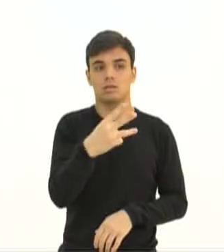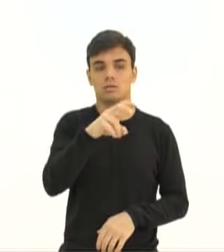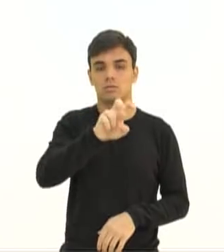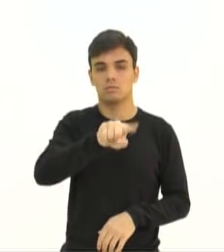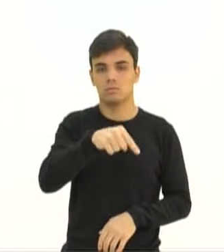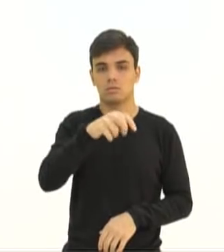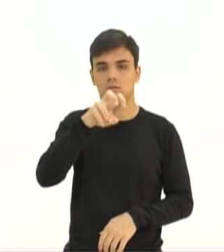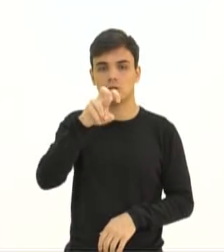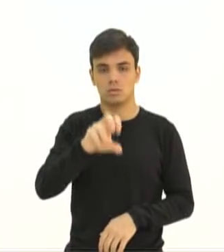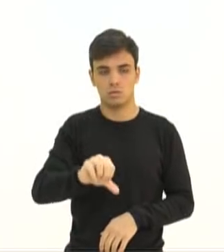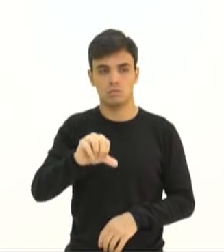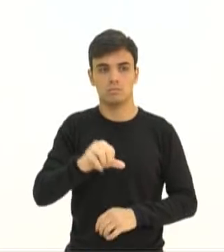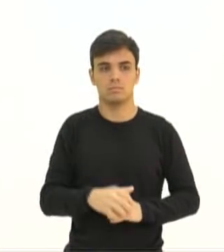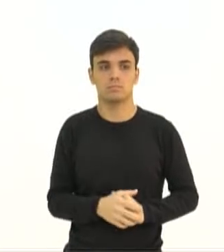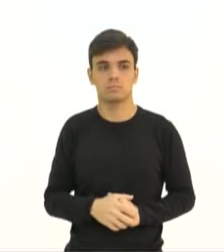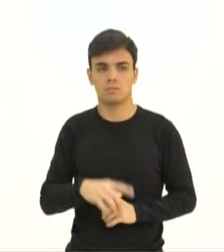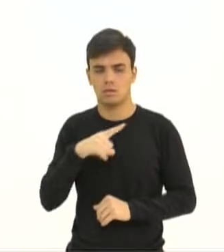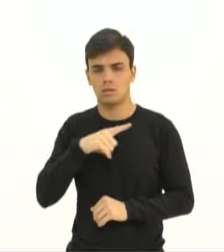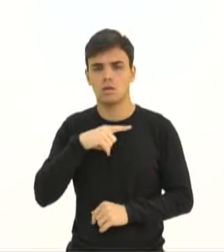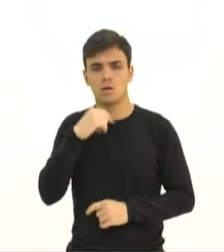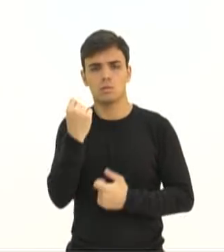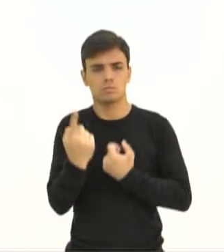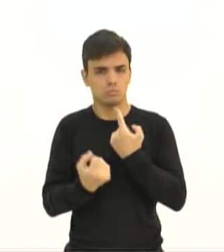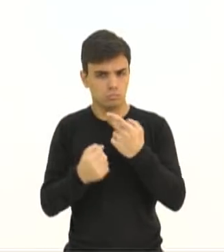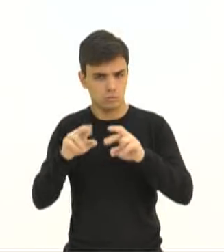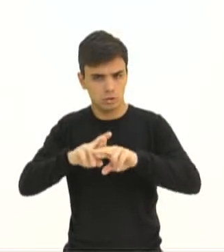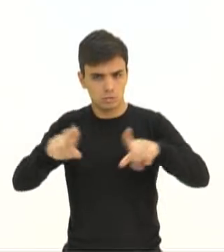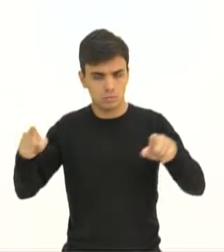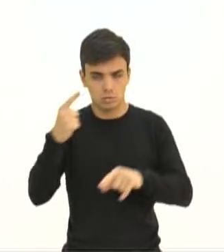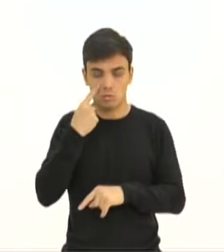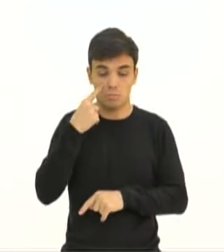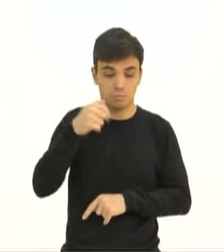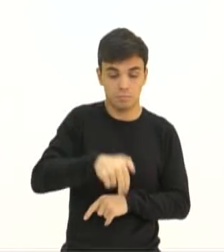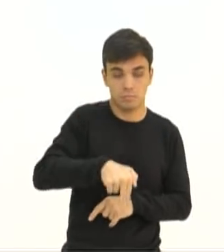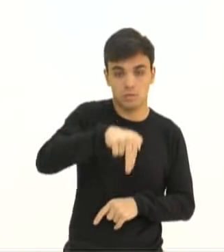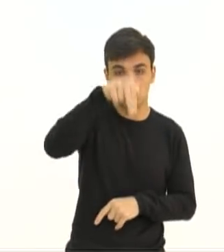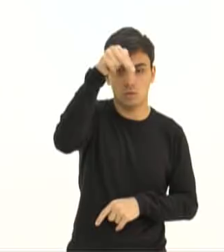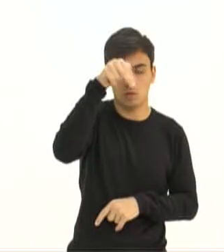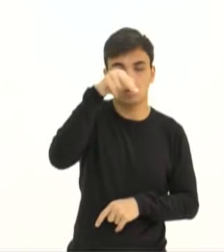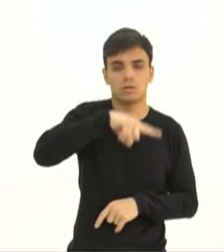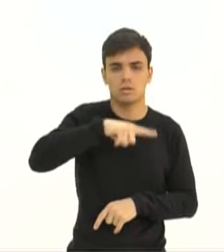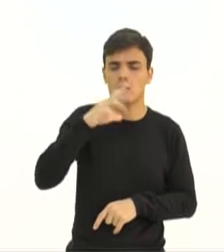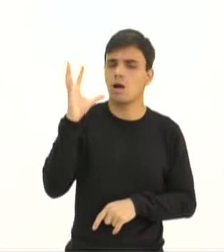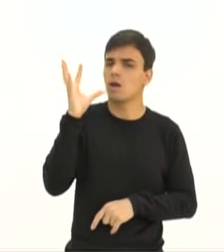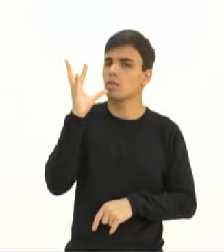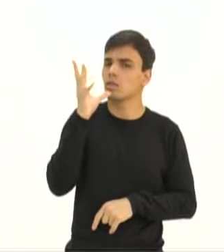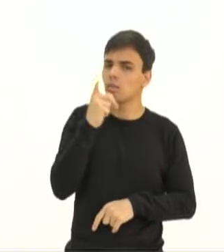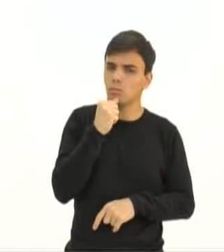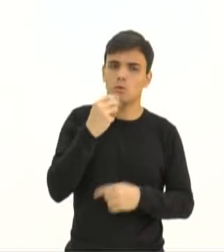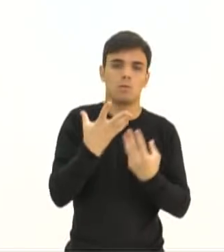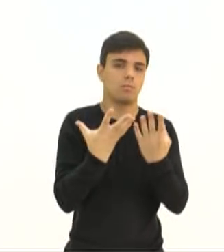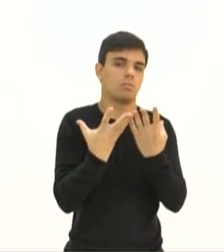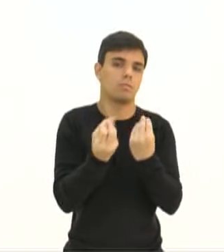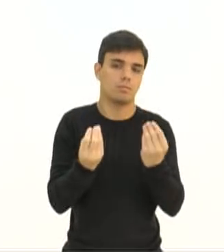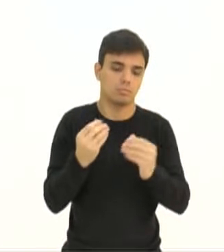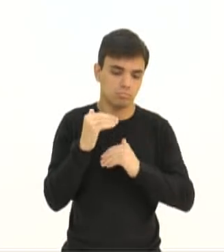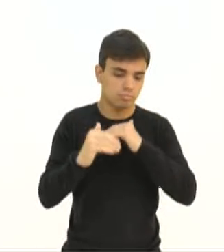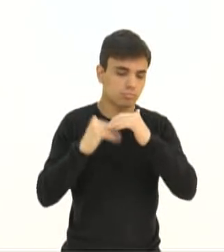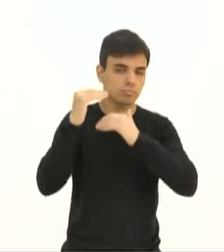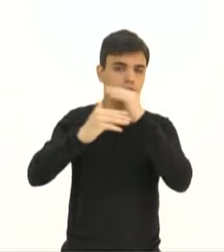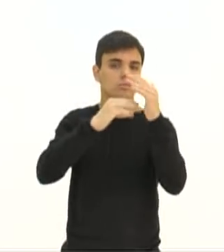diferenças que nós vamos ter aqui. A região Norte, por exemplo, demorou muito para o processo de